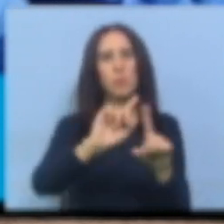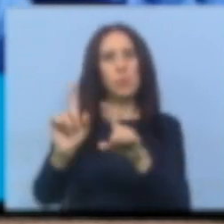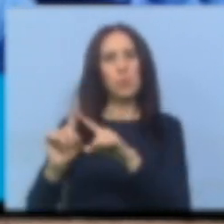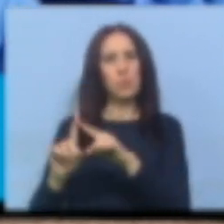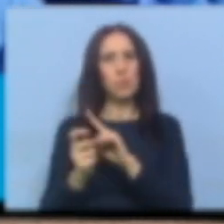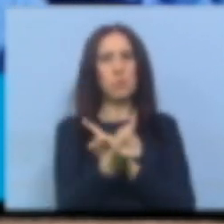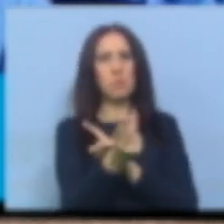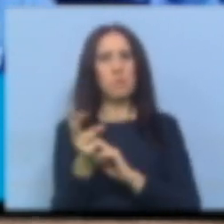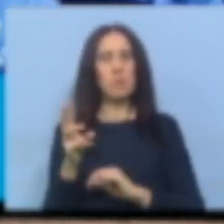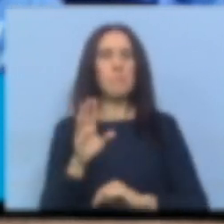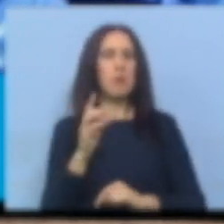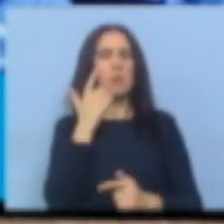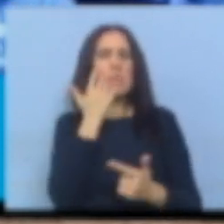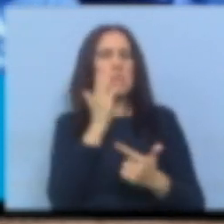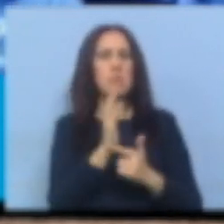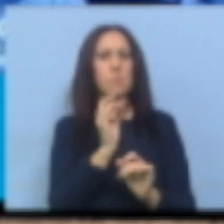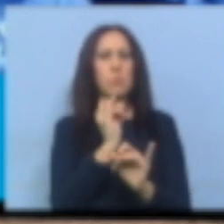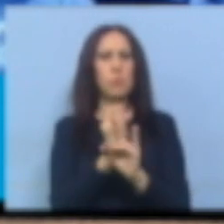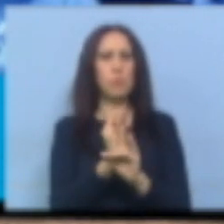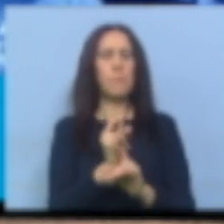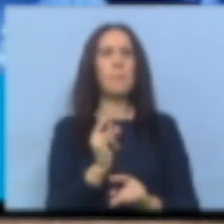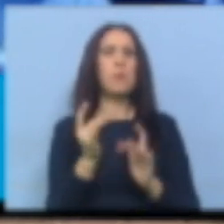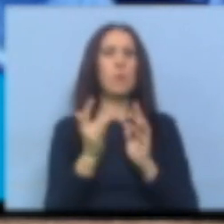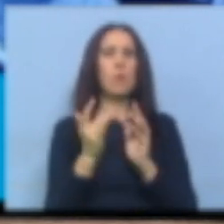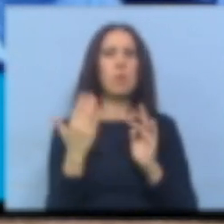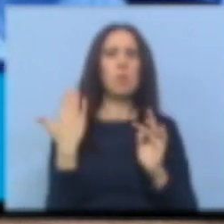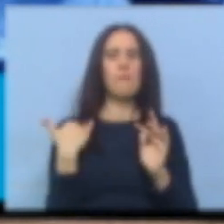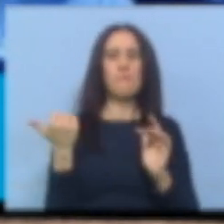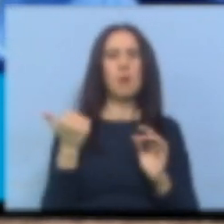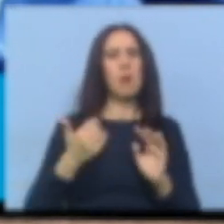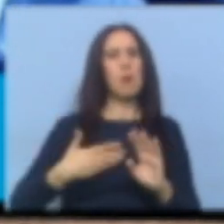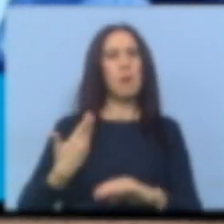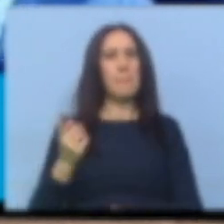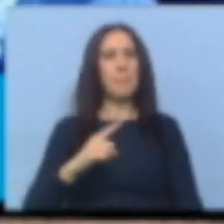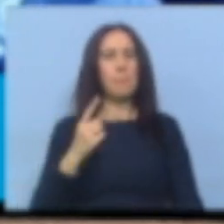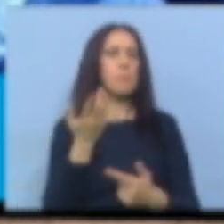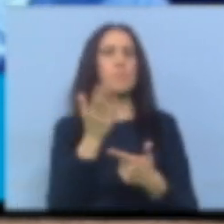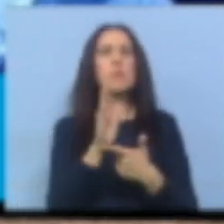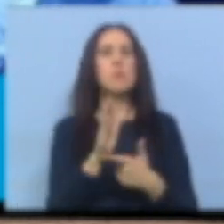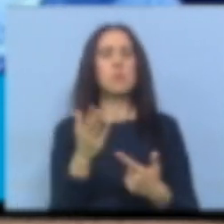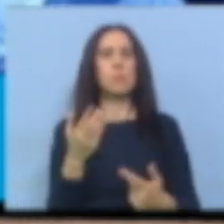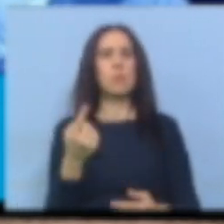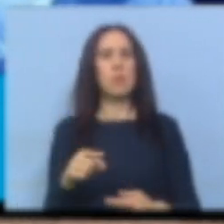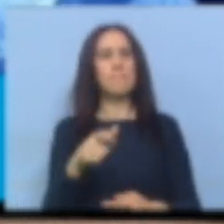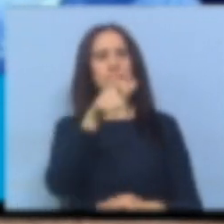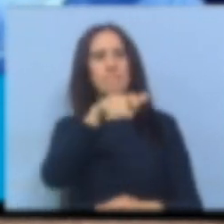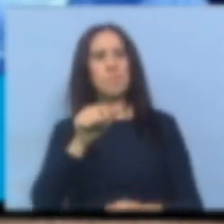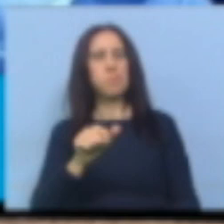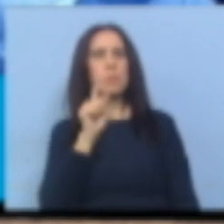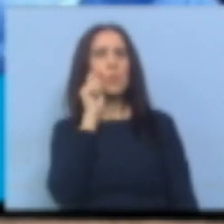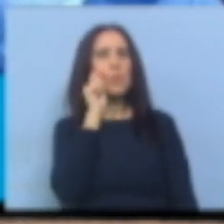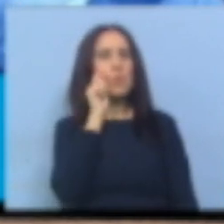Mas, dou-lhe outro exemplo, temos sido contactados com frequência, por exemplo, por agentes na área do